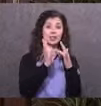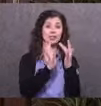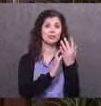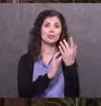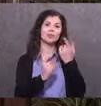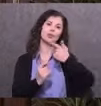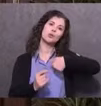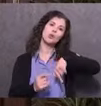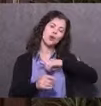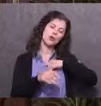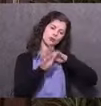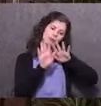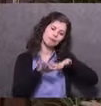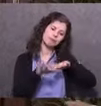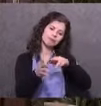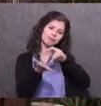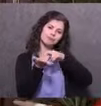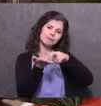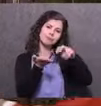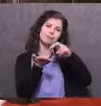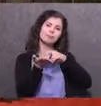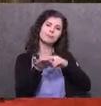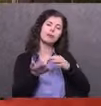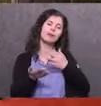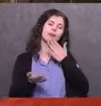em paz.